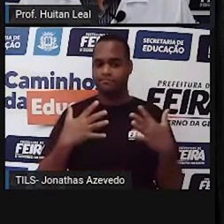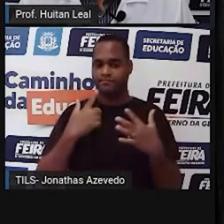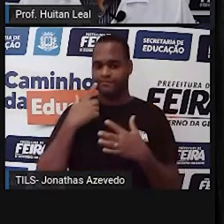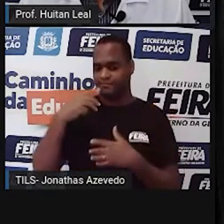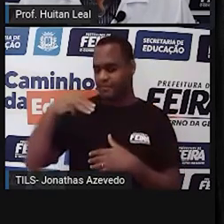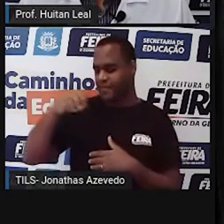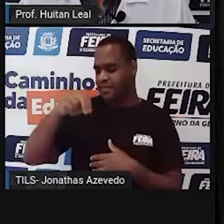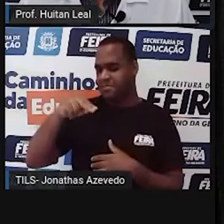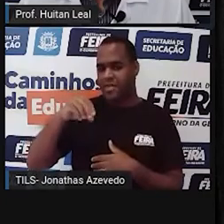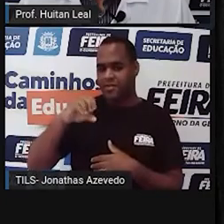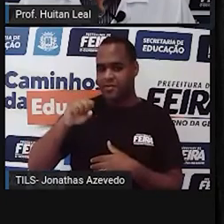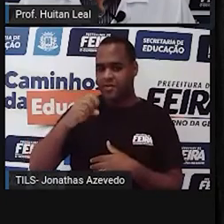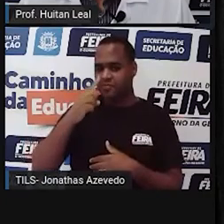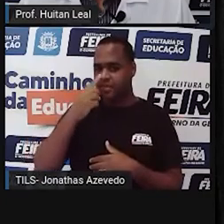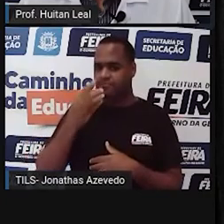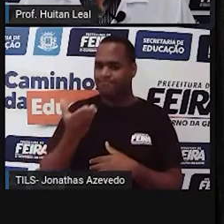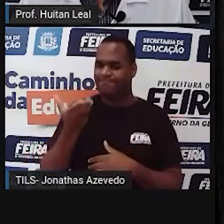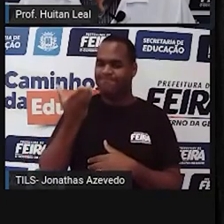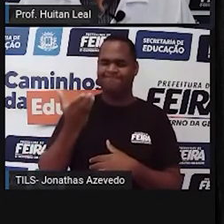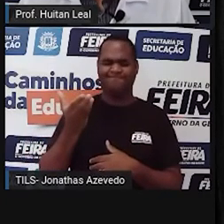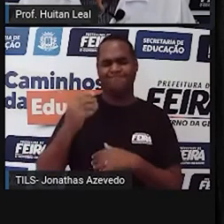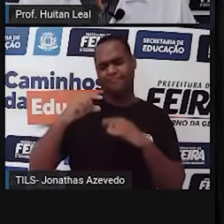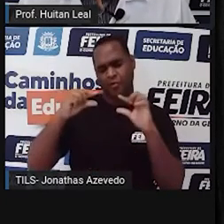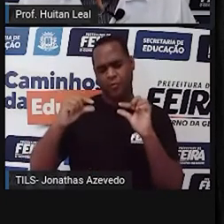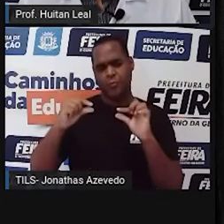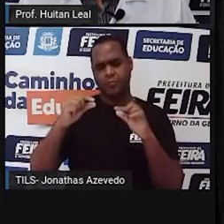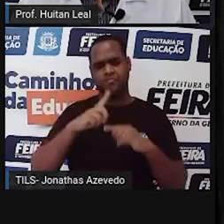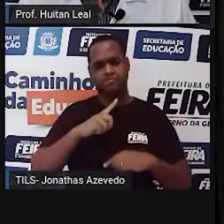uma intensidade menor.